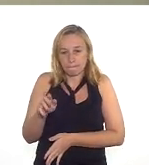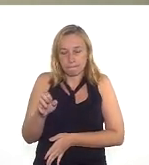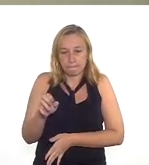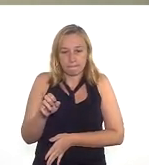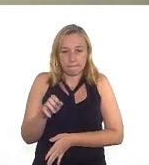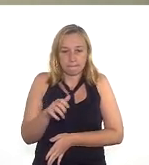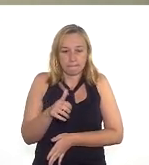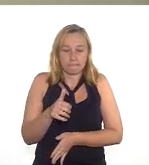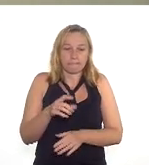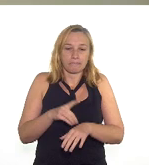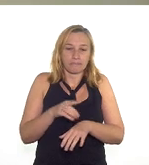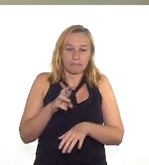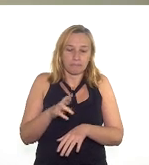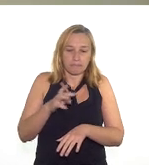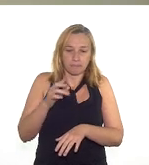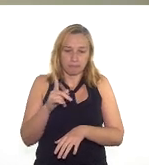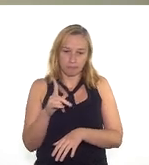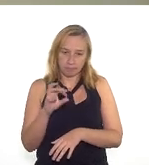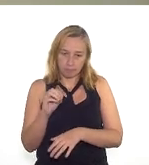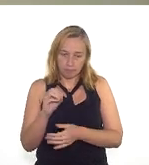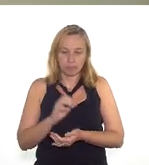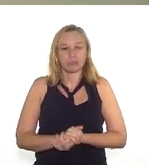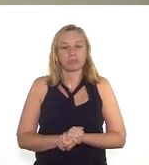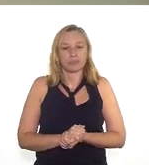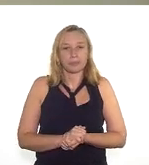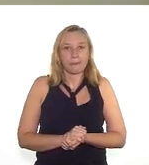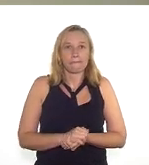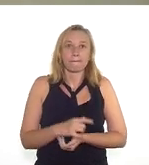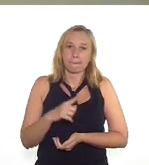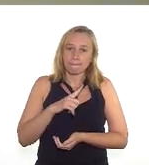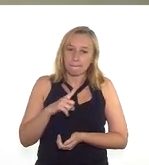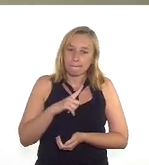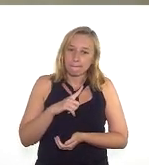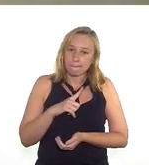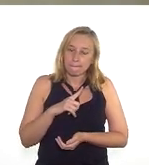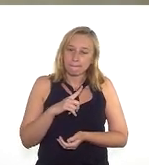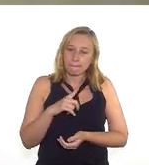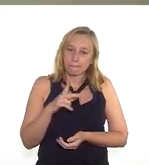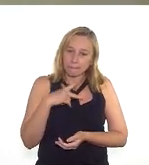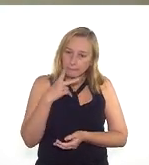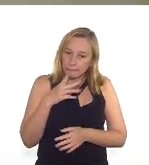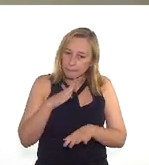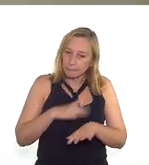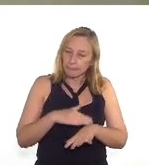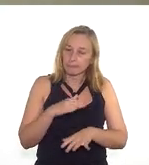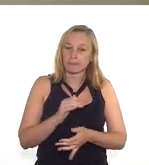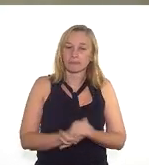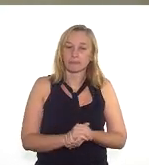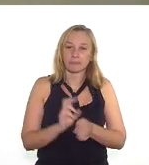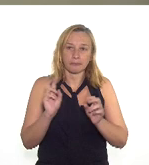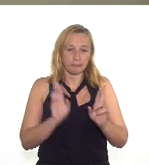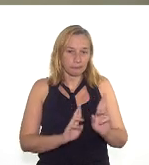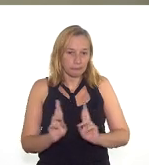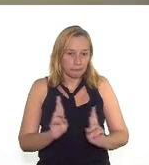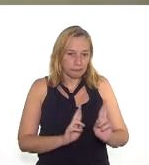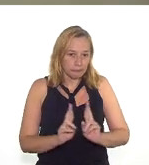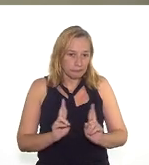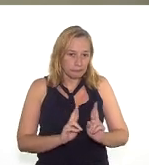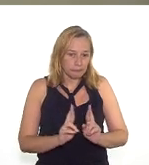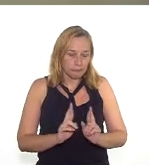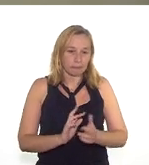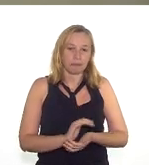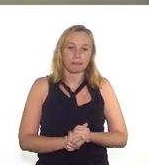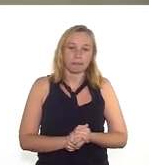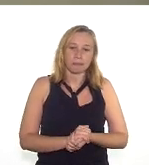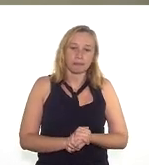doutor Paulo Henrique Manier, se ele tem alguma coisa a acrescentar em relação à